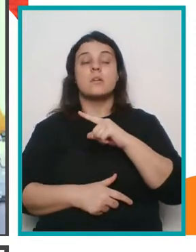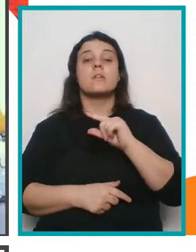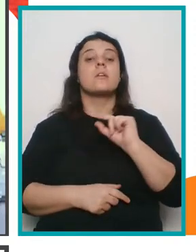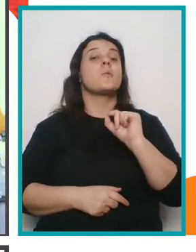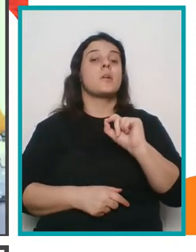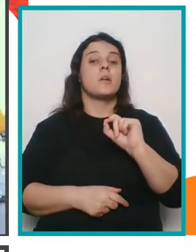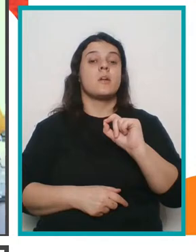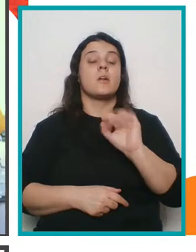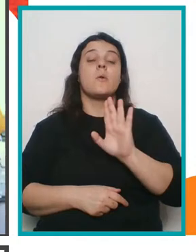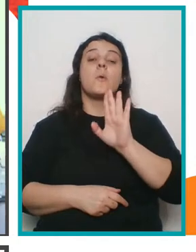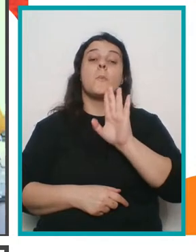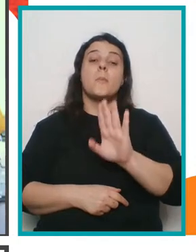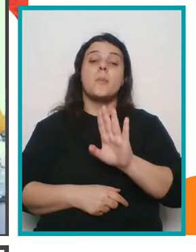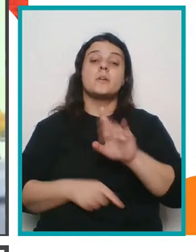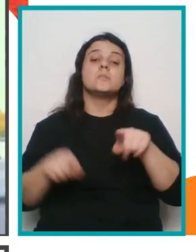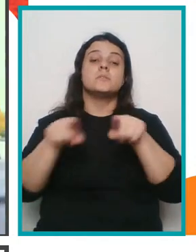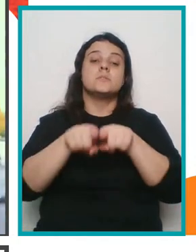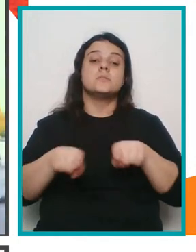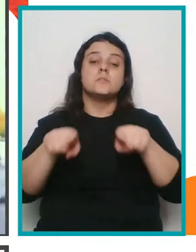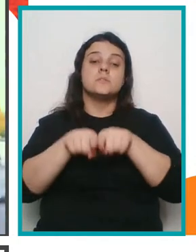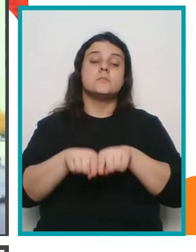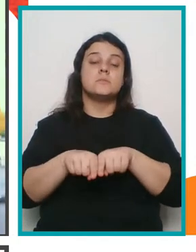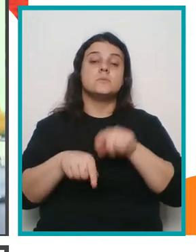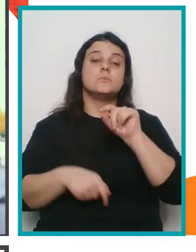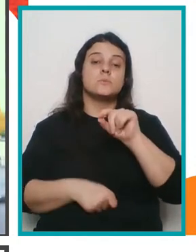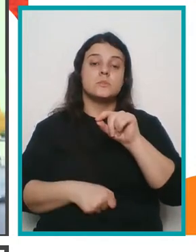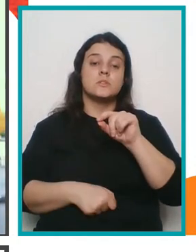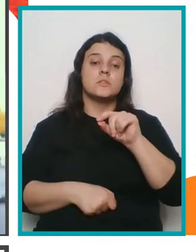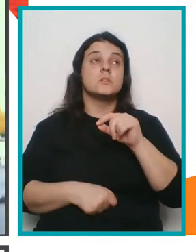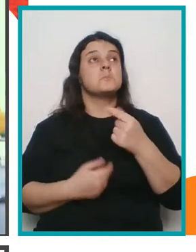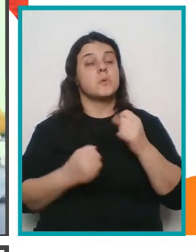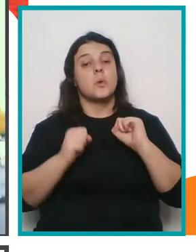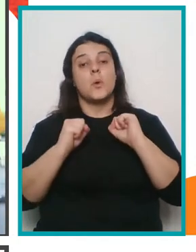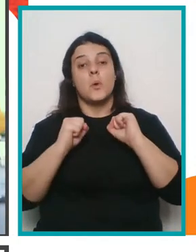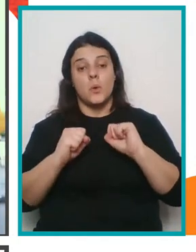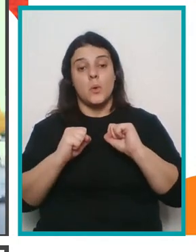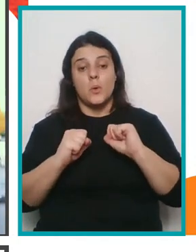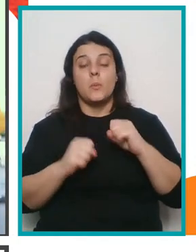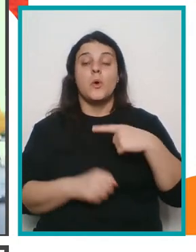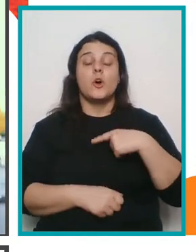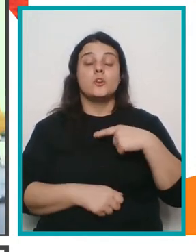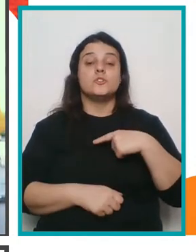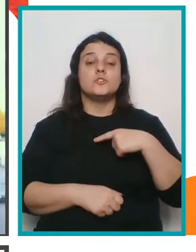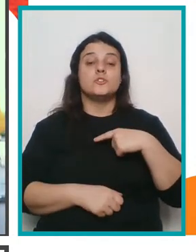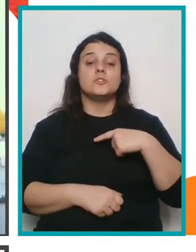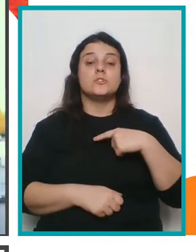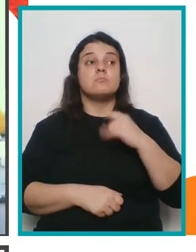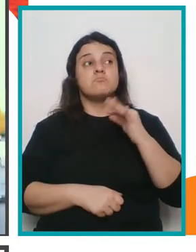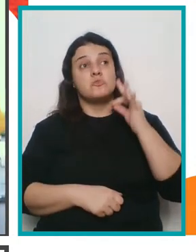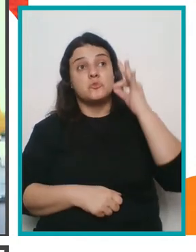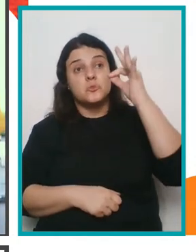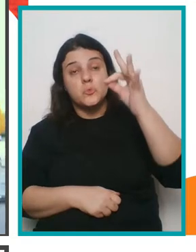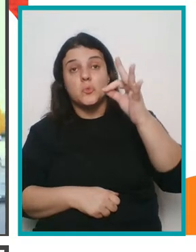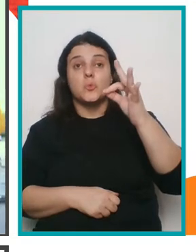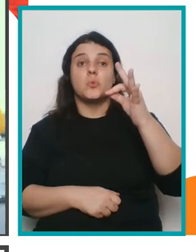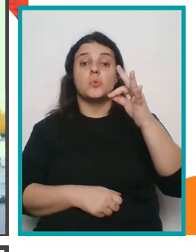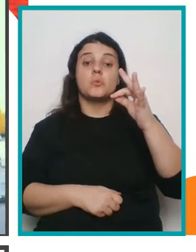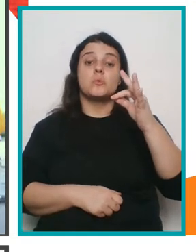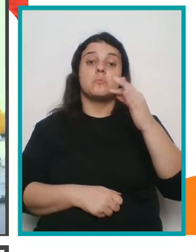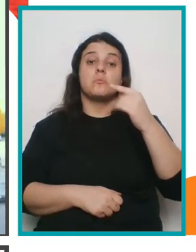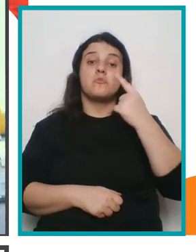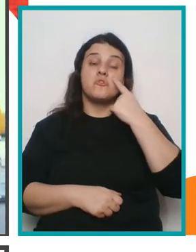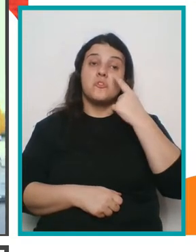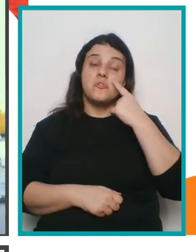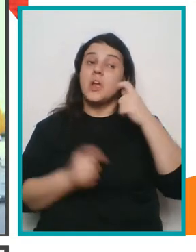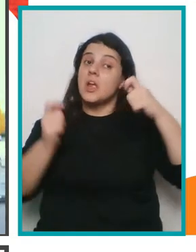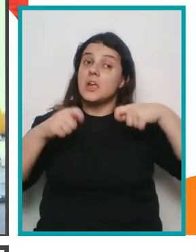provável e possível para a gente se for parte de uma cooperação global, né? Mas eu fico me perguntando,